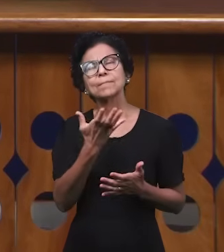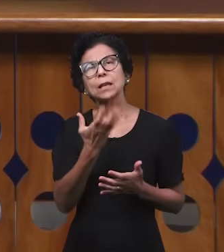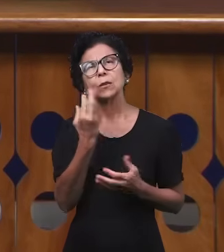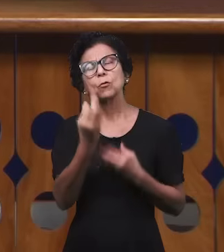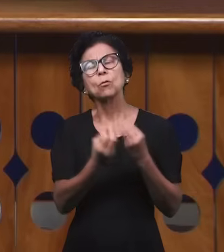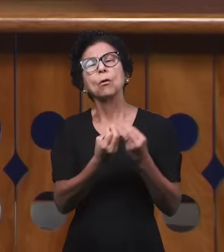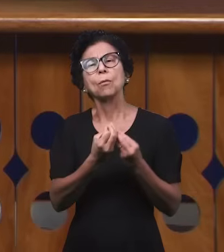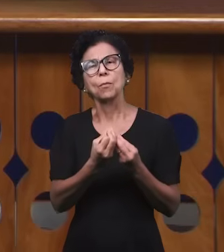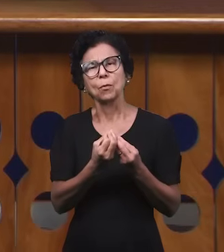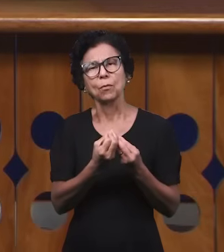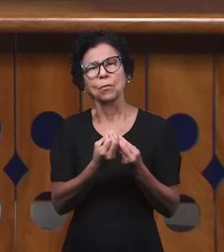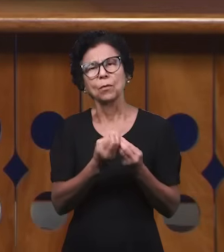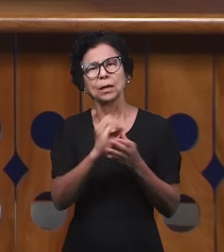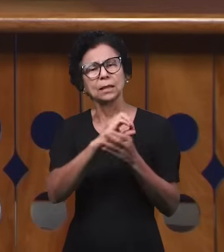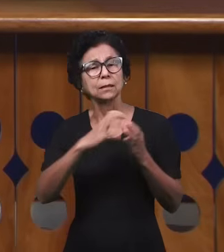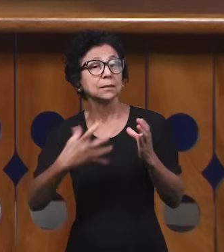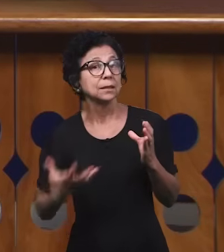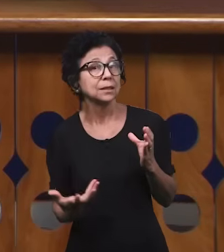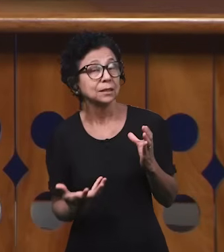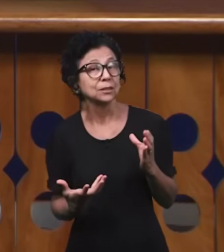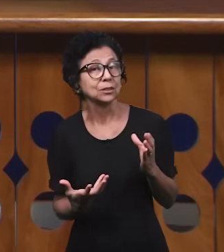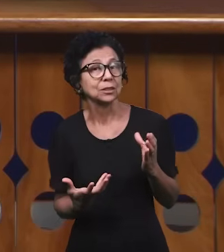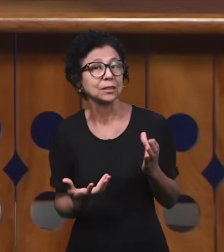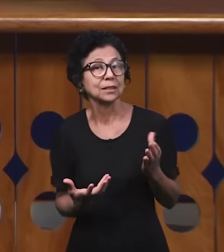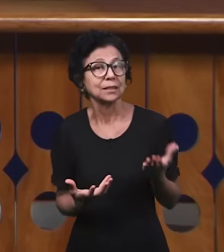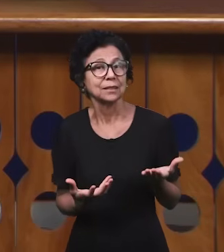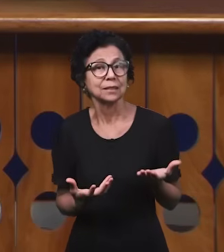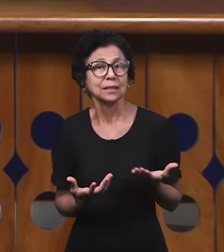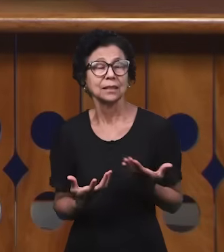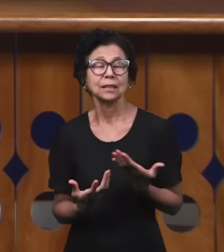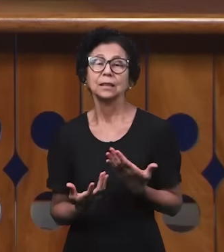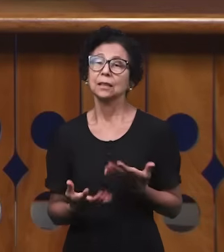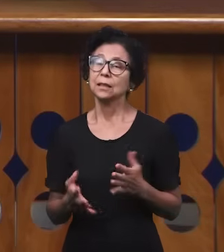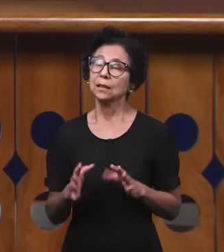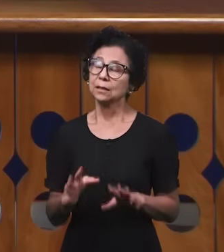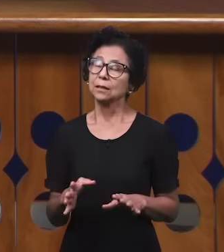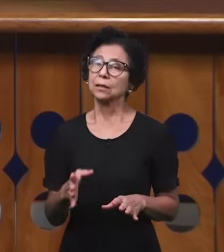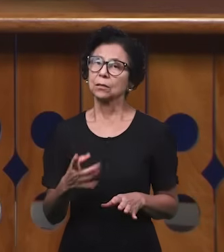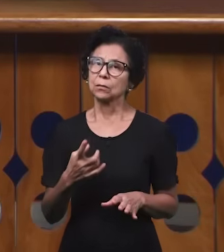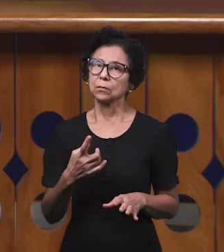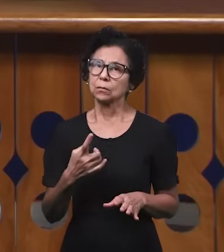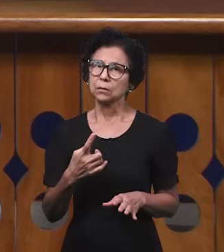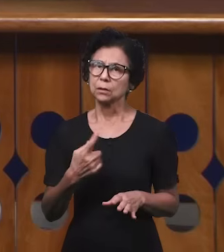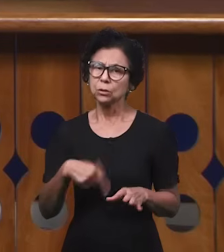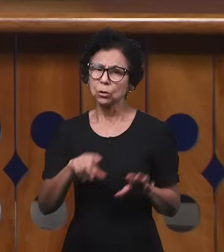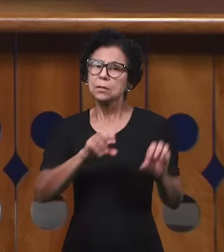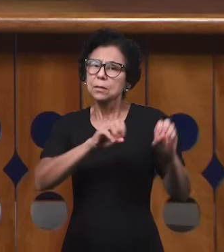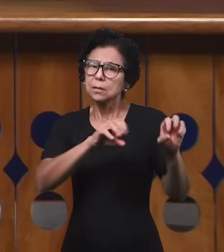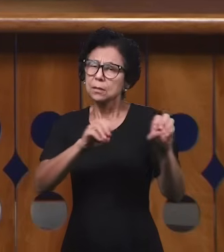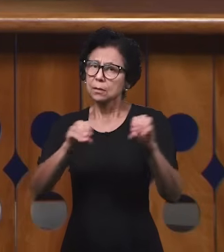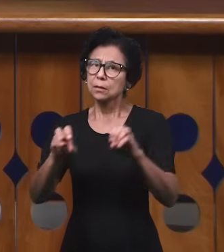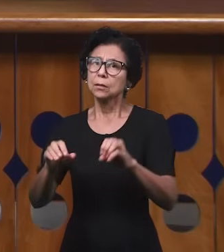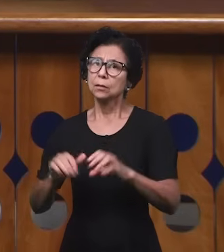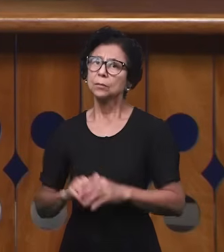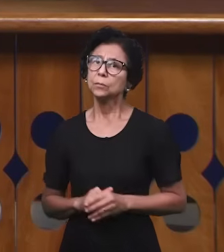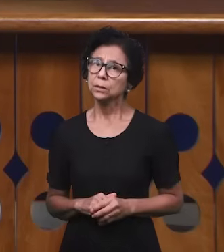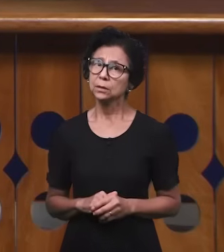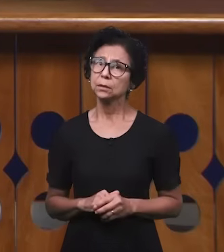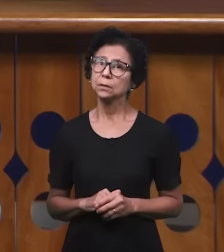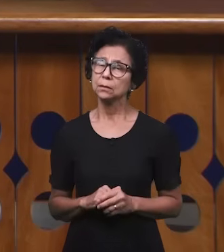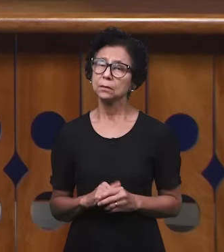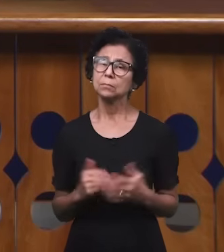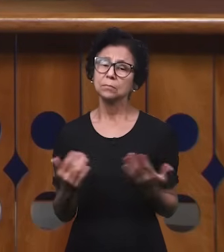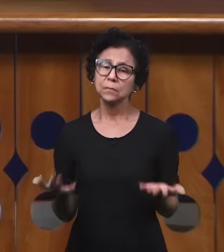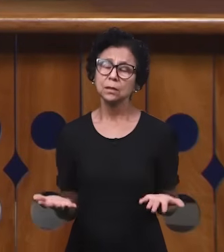os jovens oram por isso, né? E existem algumas considerações de vida que terão para criar